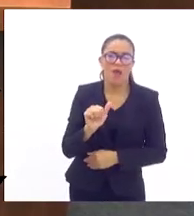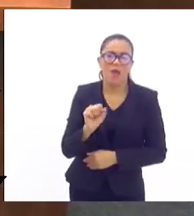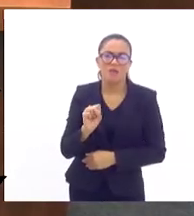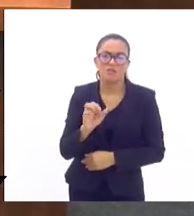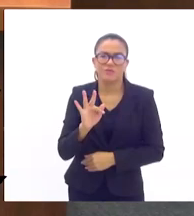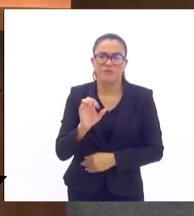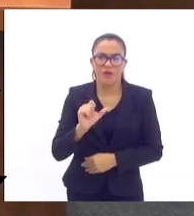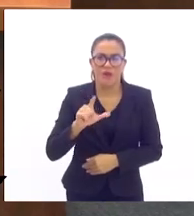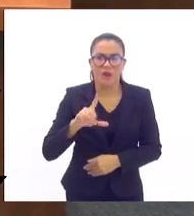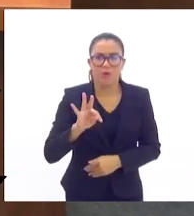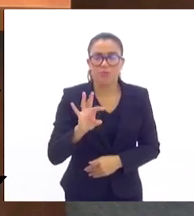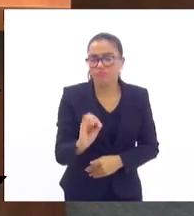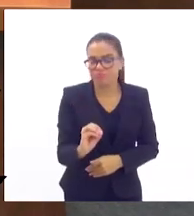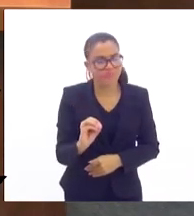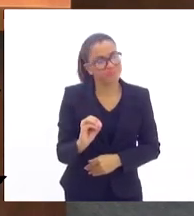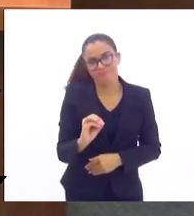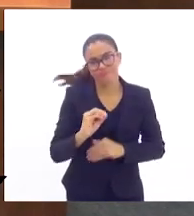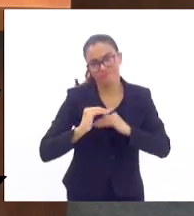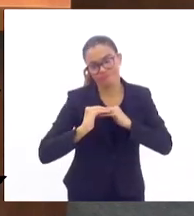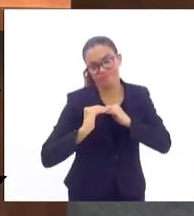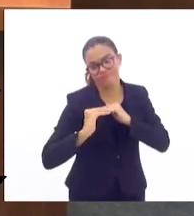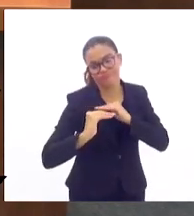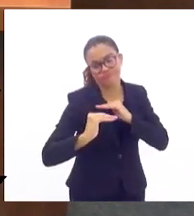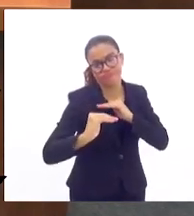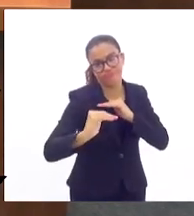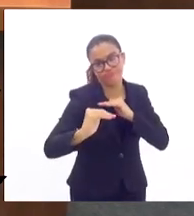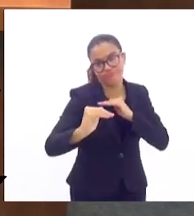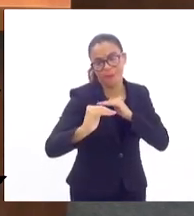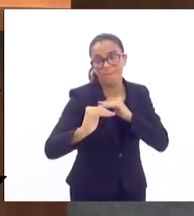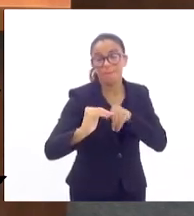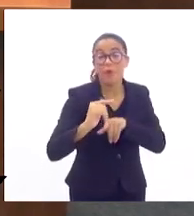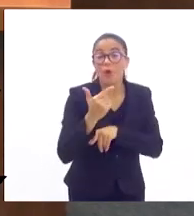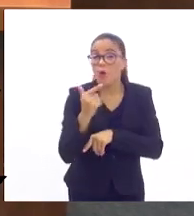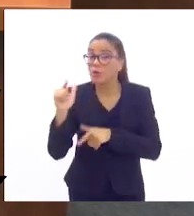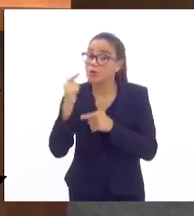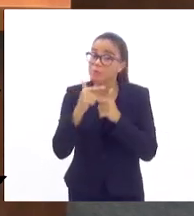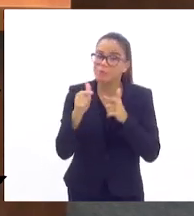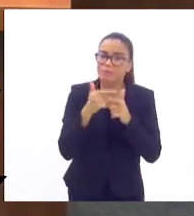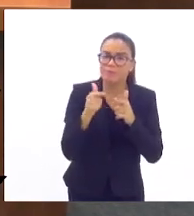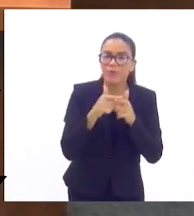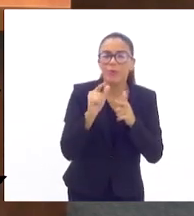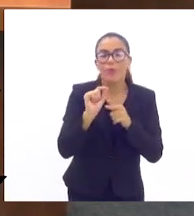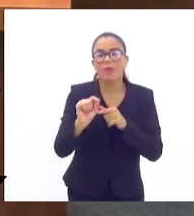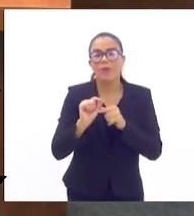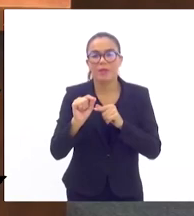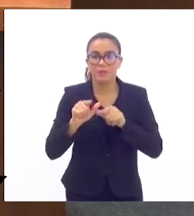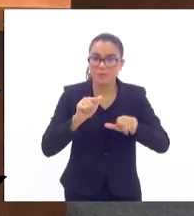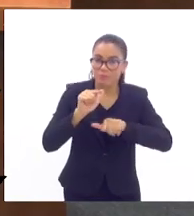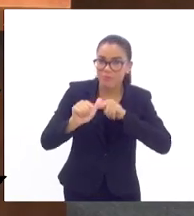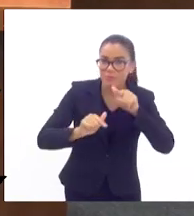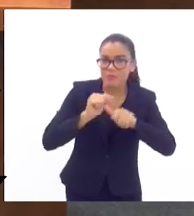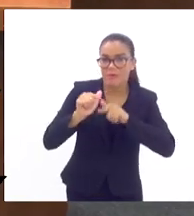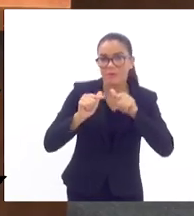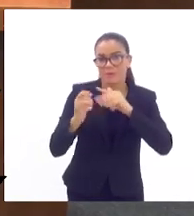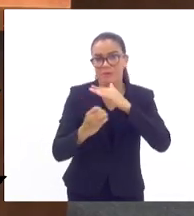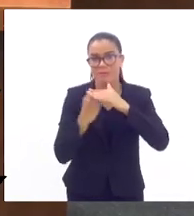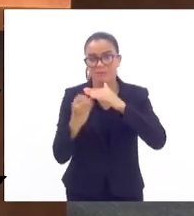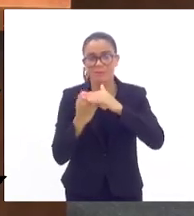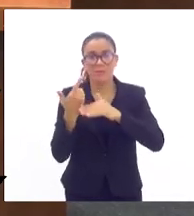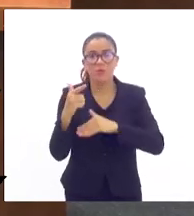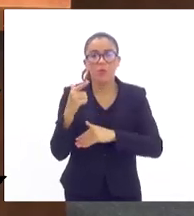que foi colocado há pouco tempo. Outro problema que o nosso município está tendo é com a frente de trabalho da empresa, porque não tem